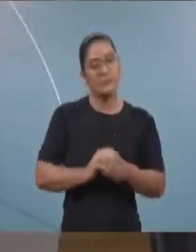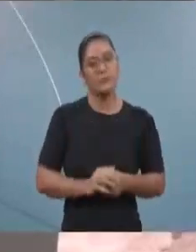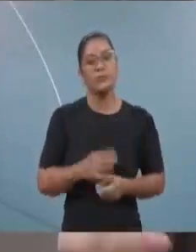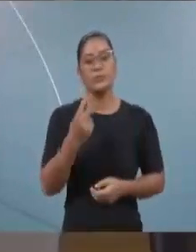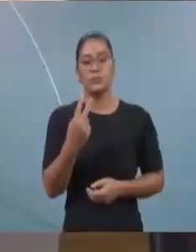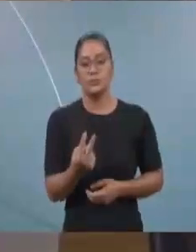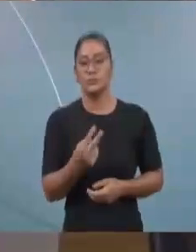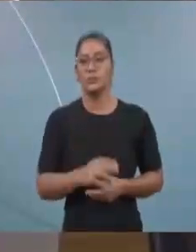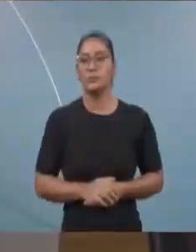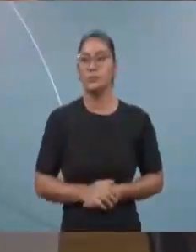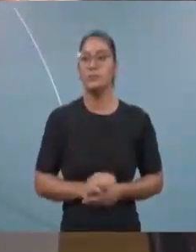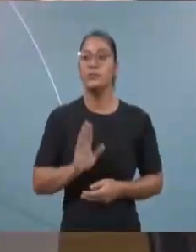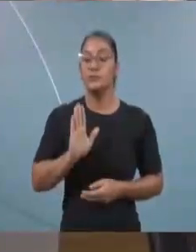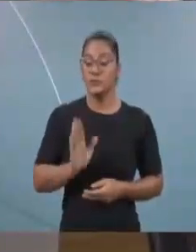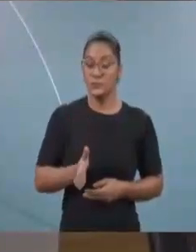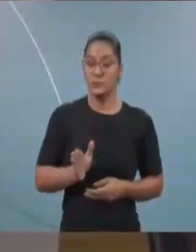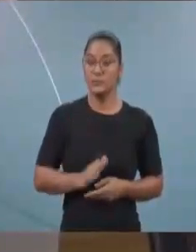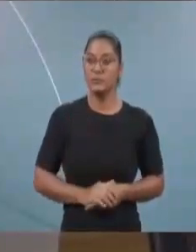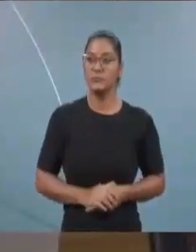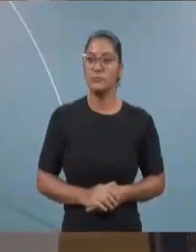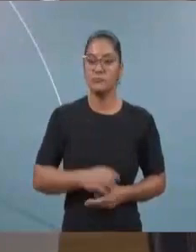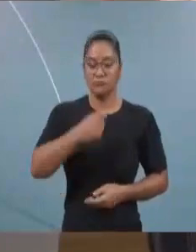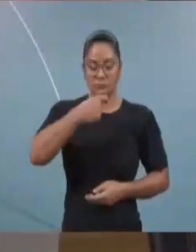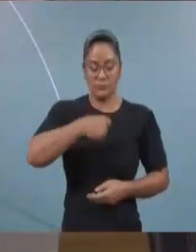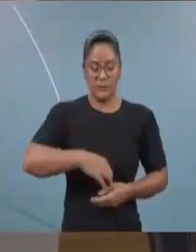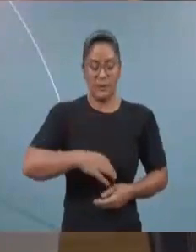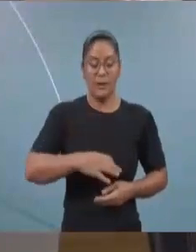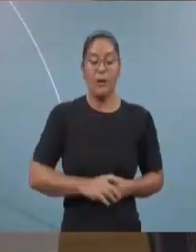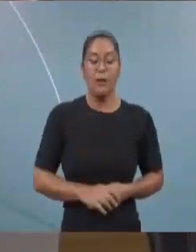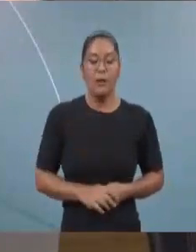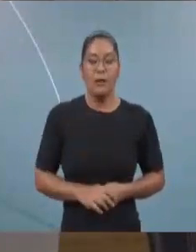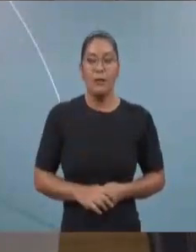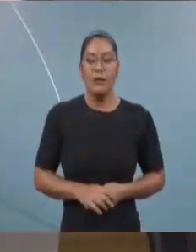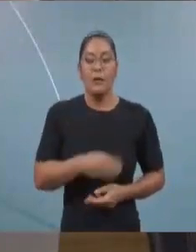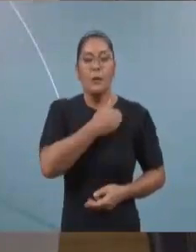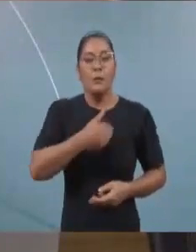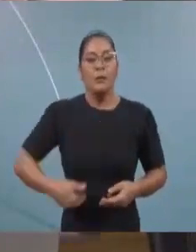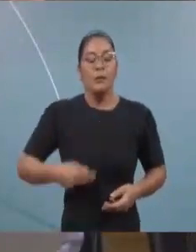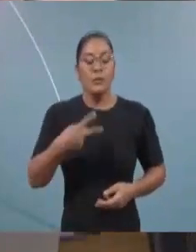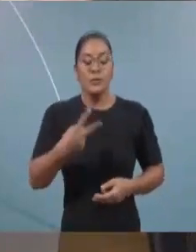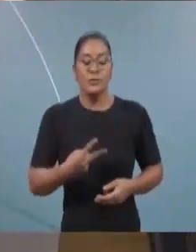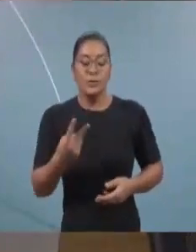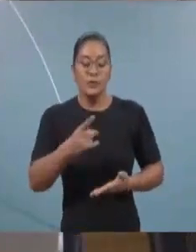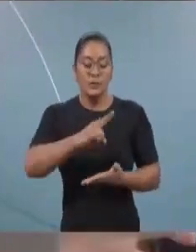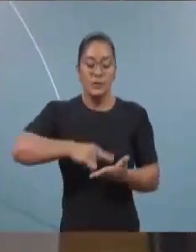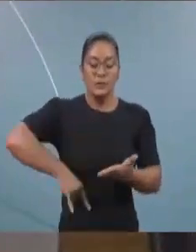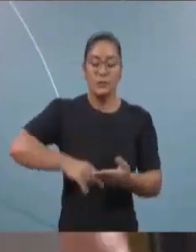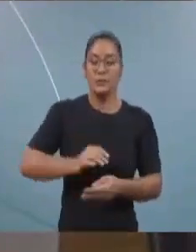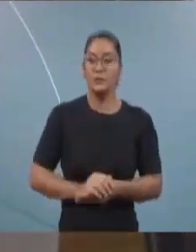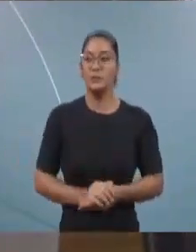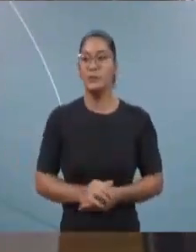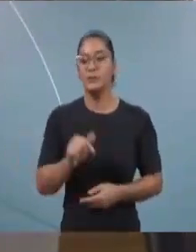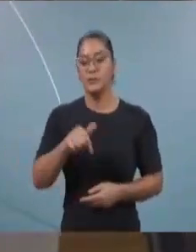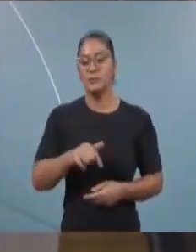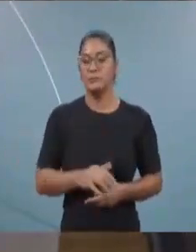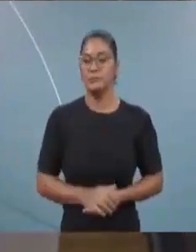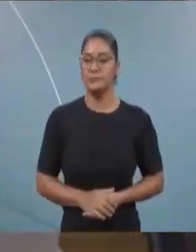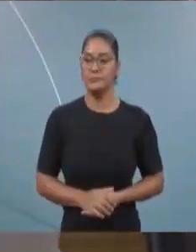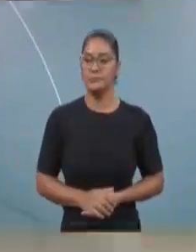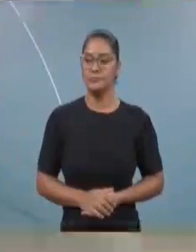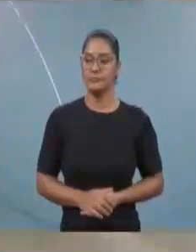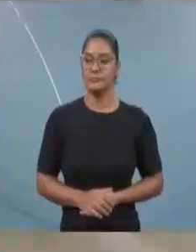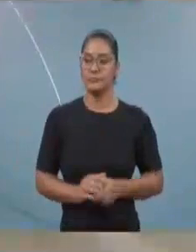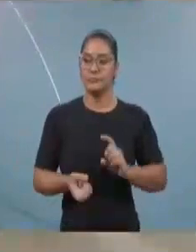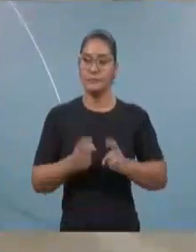atender o pedido de outro já tô deixando aqui minha posição pública com relação a esses dois requerimentos polêmicos aqui na casa